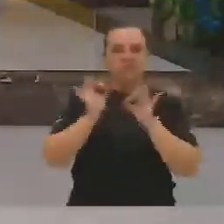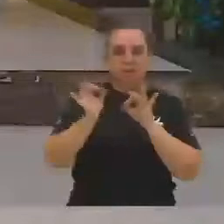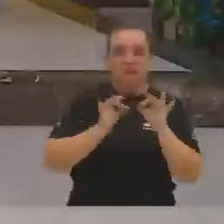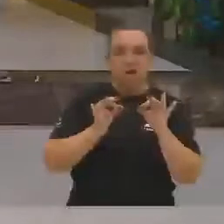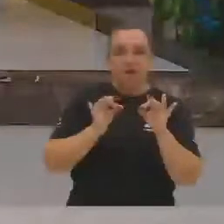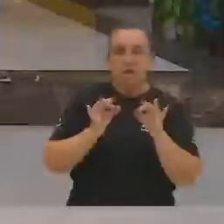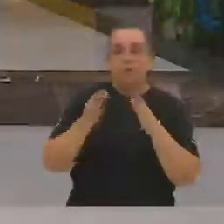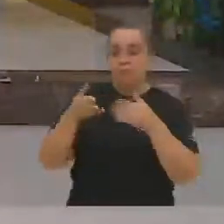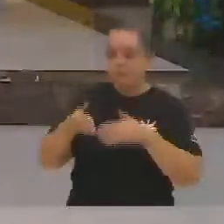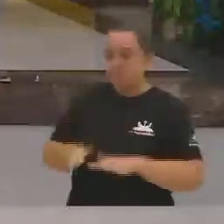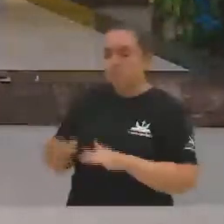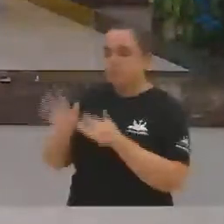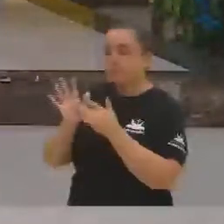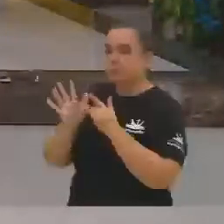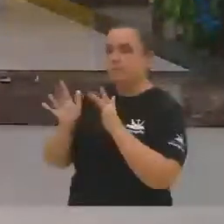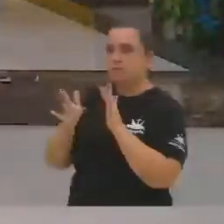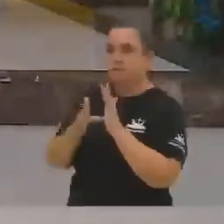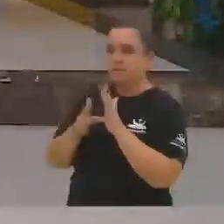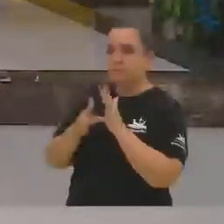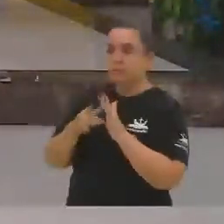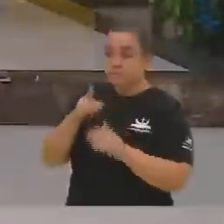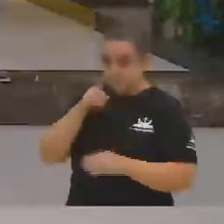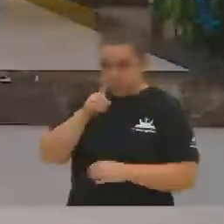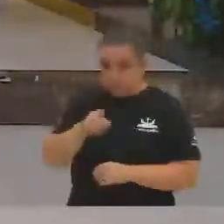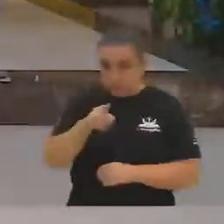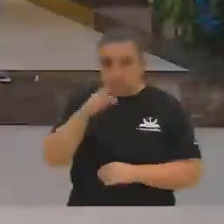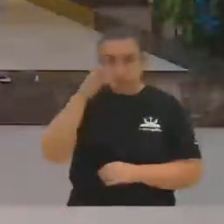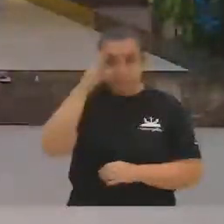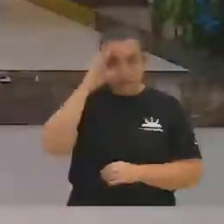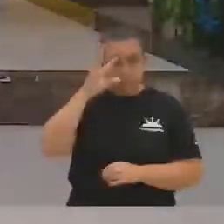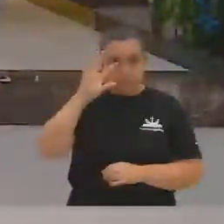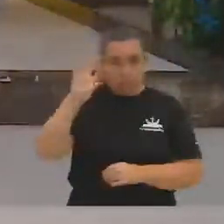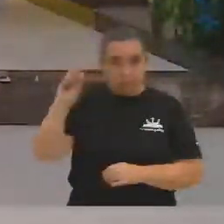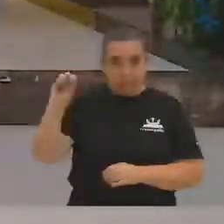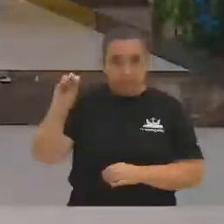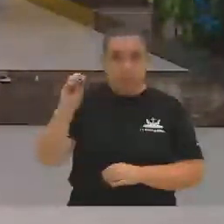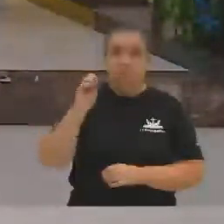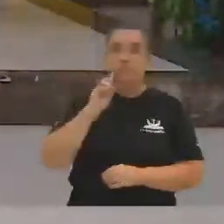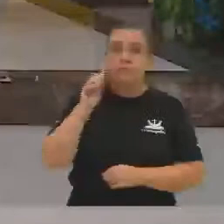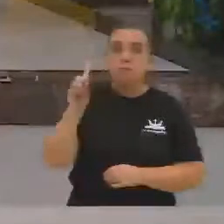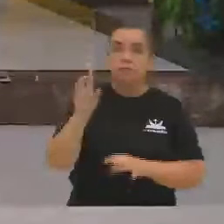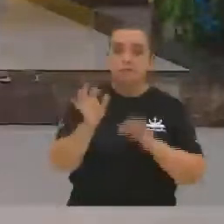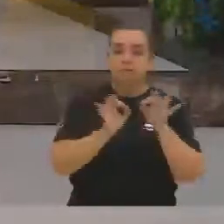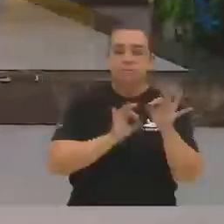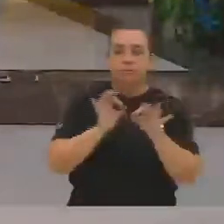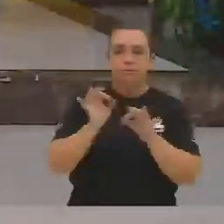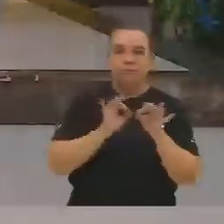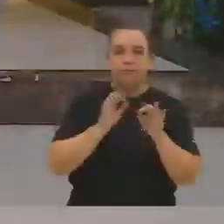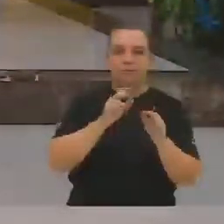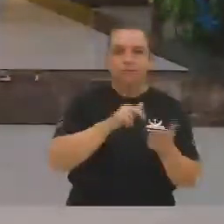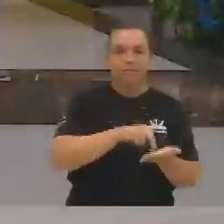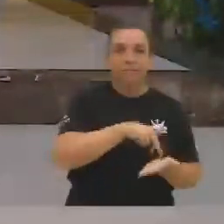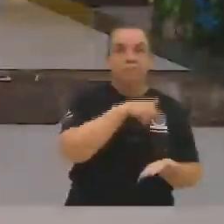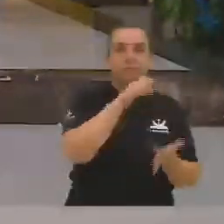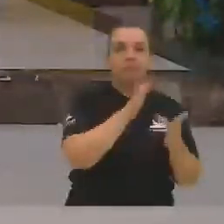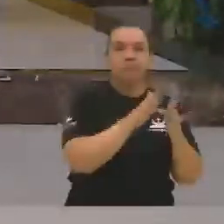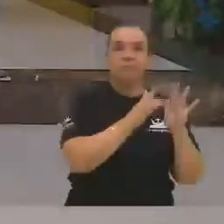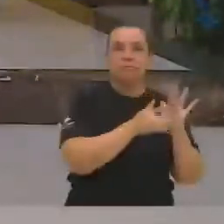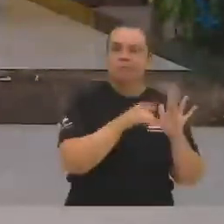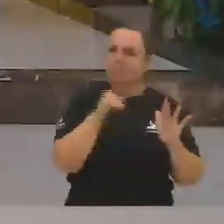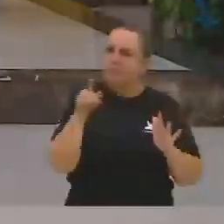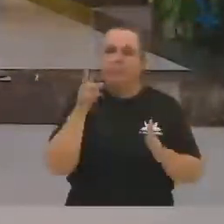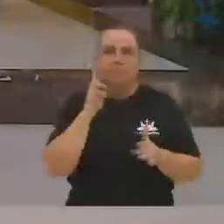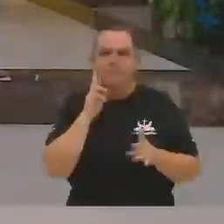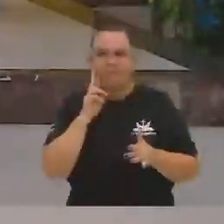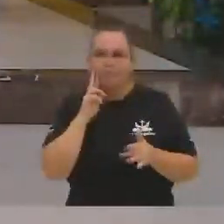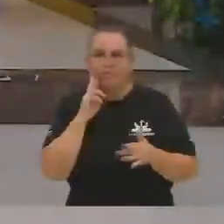Natal com as vestes da quaresma. Isso aqui lembra quaresma, não é? A gente olha o roxo, a gente logo se lembra do tempo